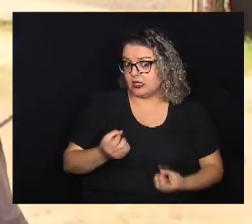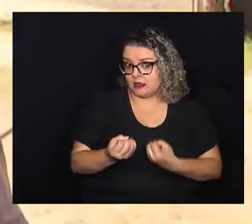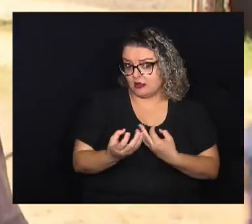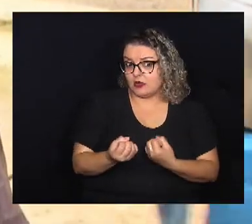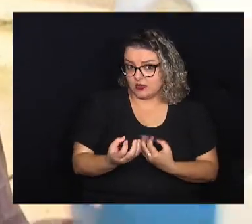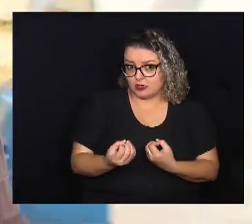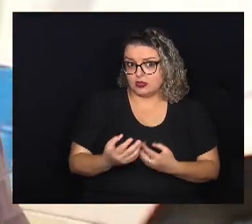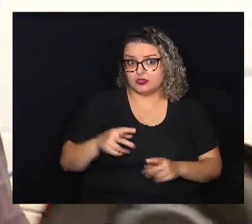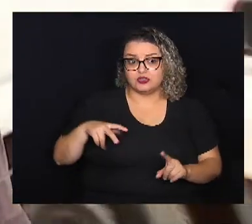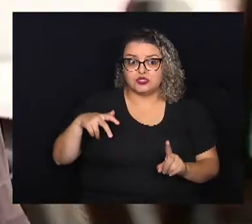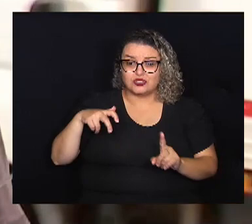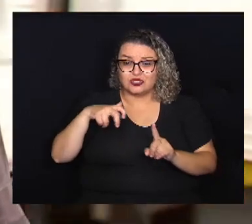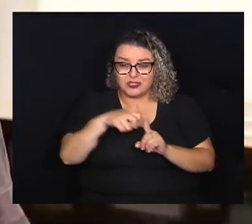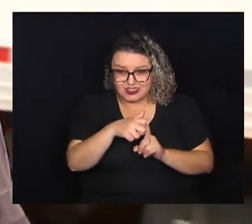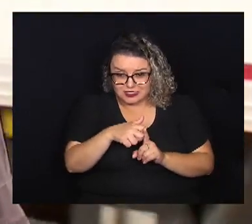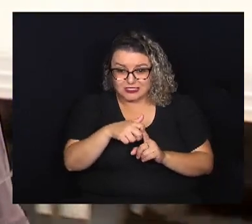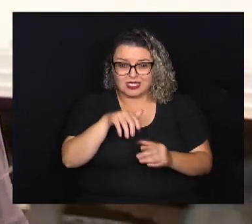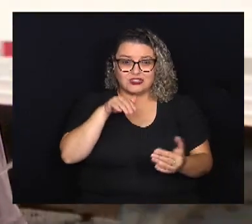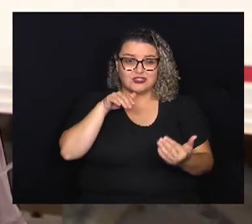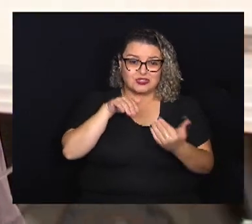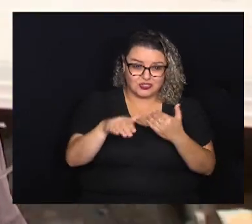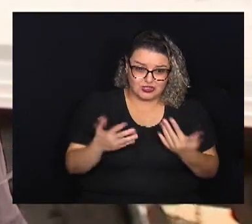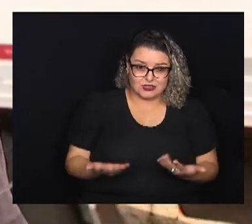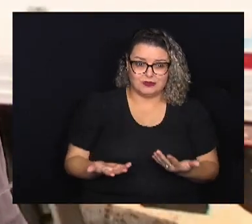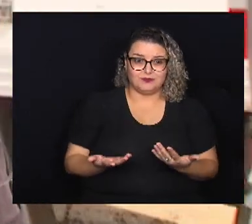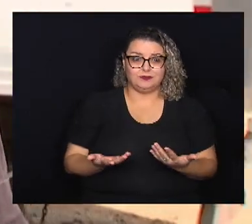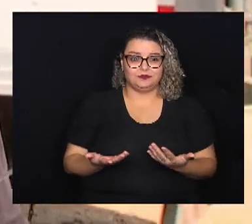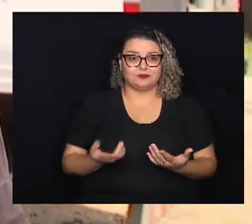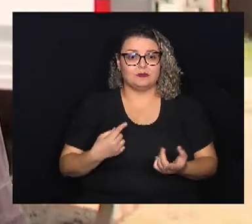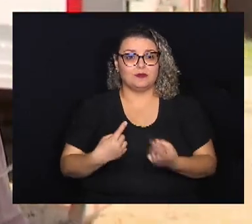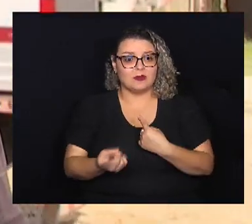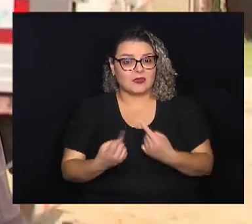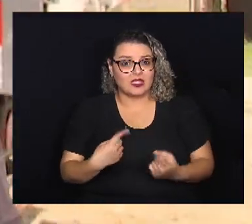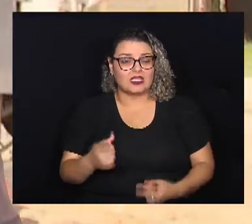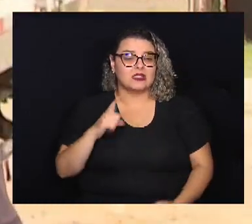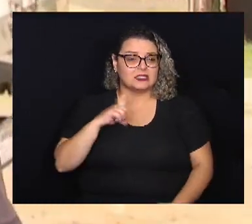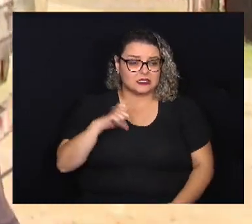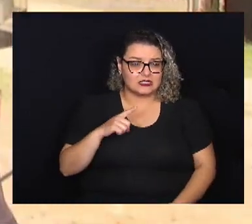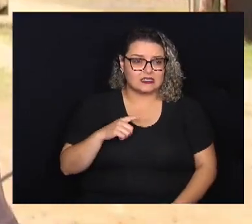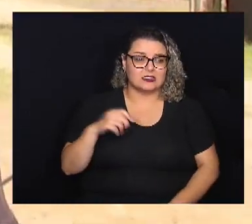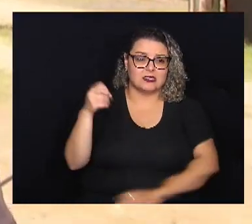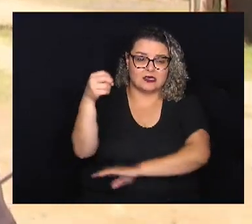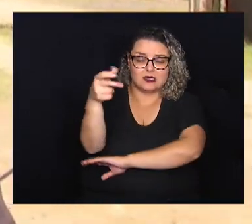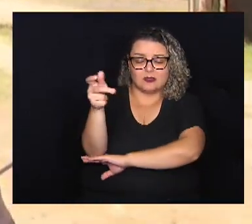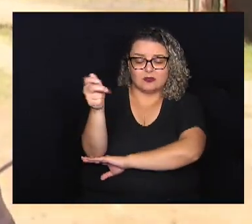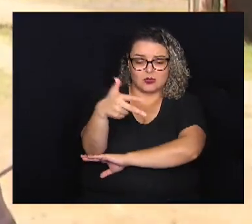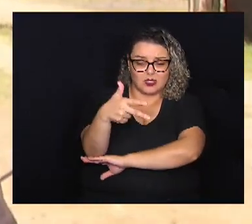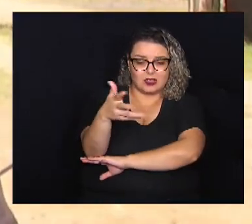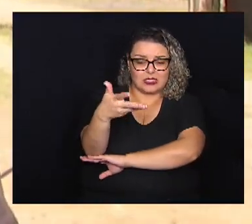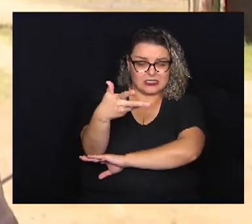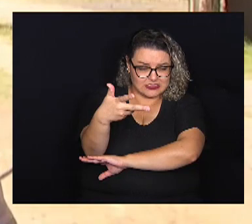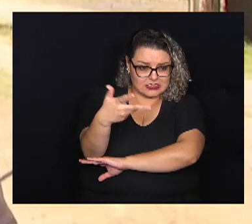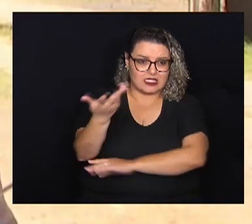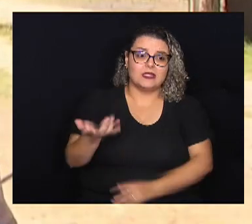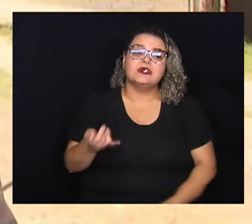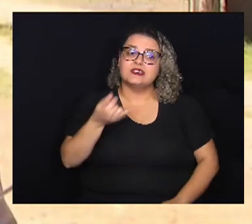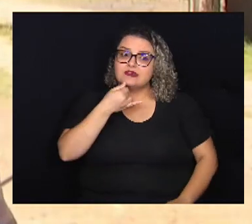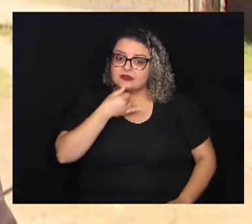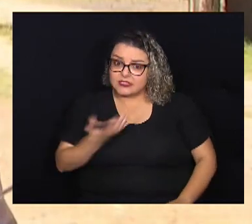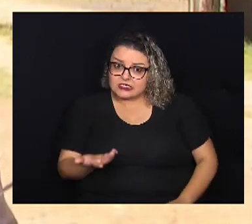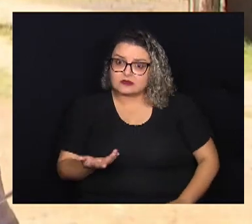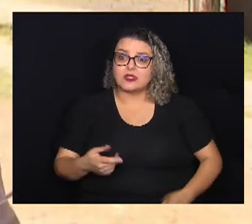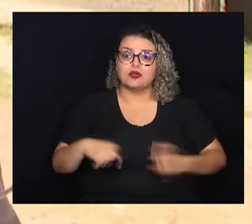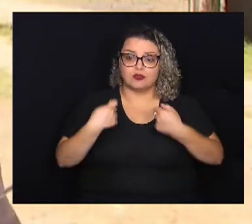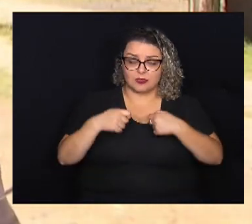acidentes de trânsito em vias que nós temos radares aqui em Campinas, né? Infelizmente, ainda